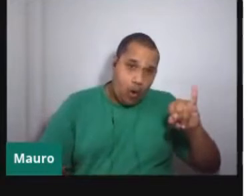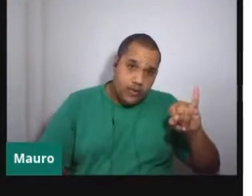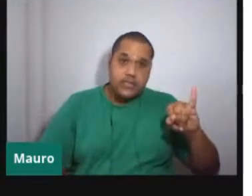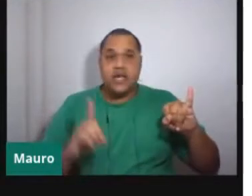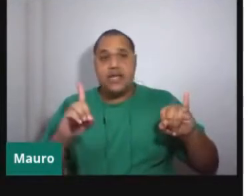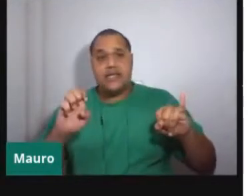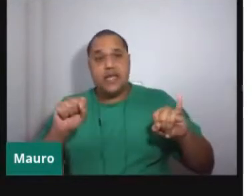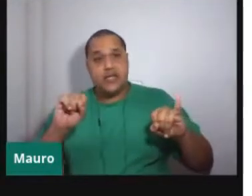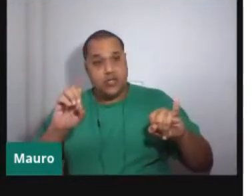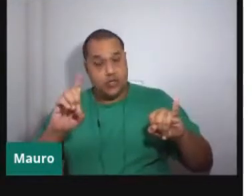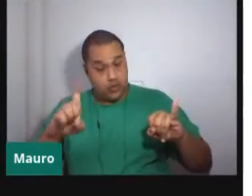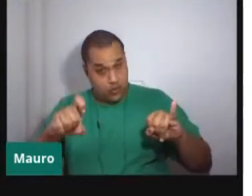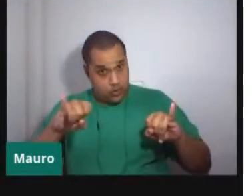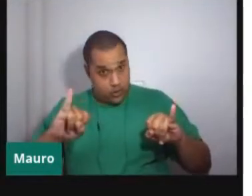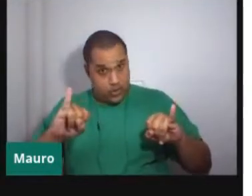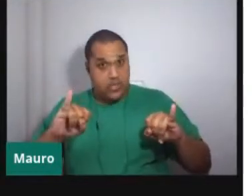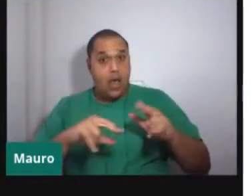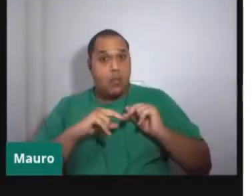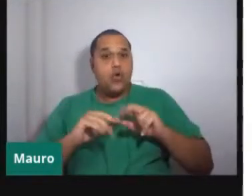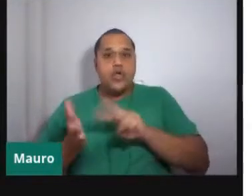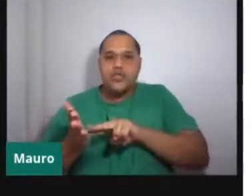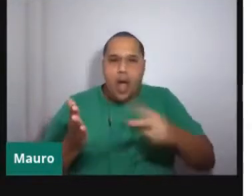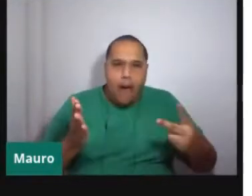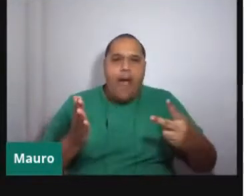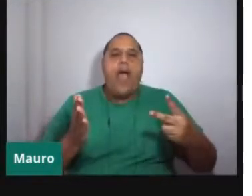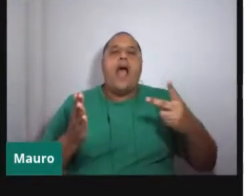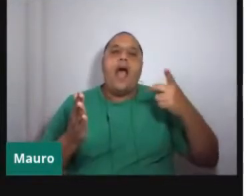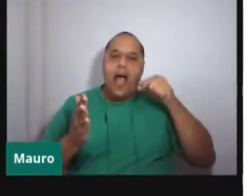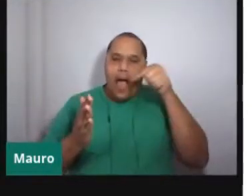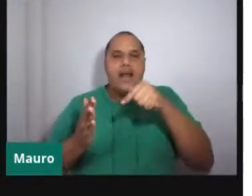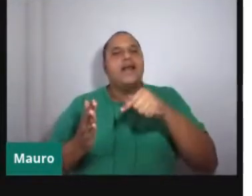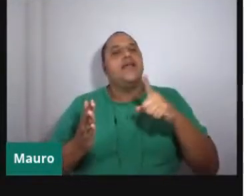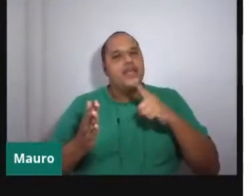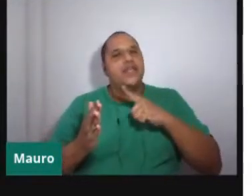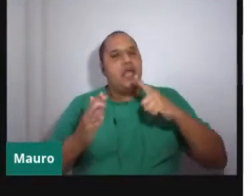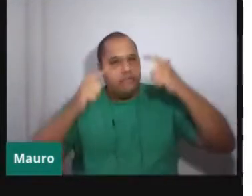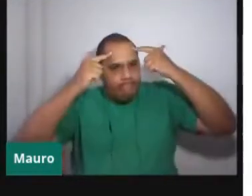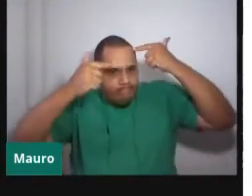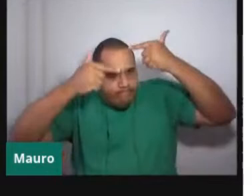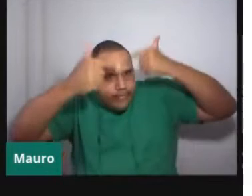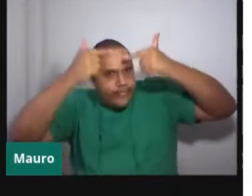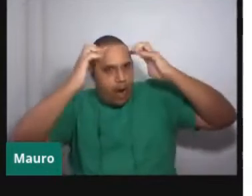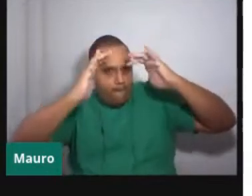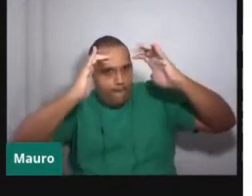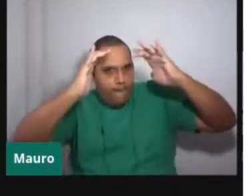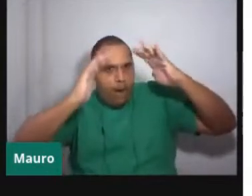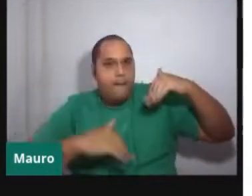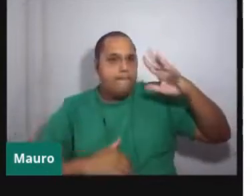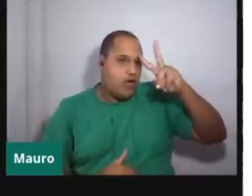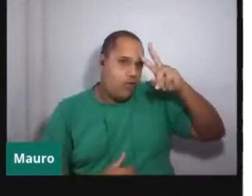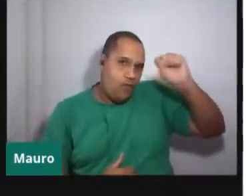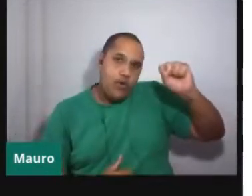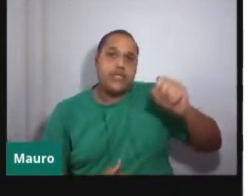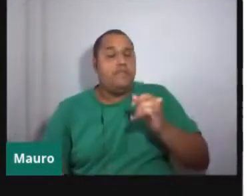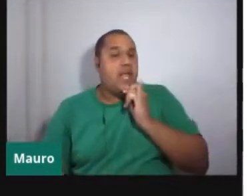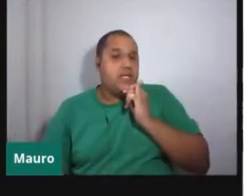Bold, a interpretação indireta é de que eu tenho aumento da atividade cerebral. Então, esse valor 2, hipotético, poderia ser um